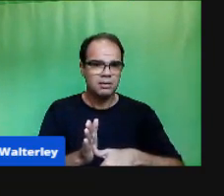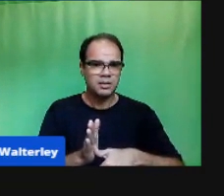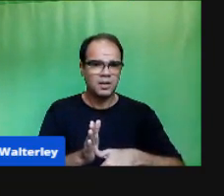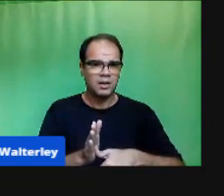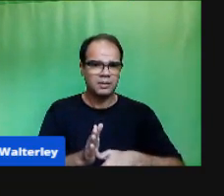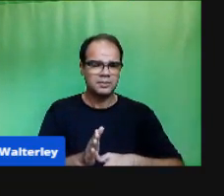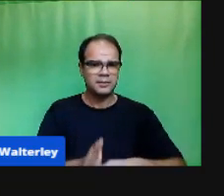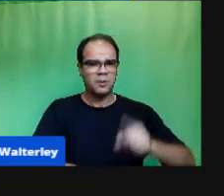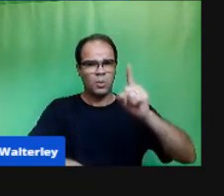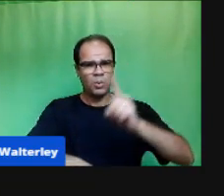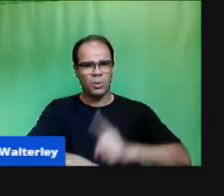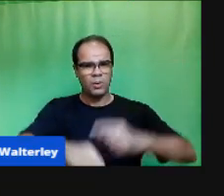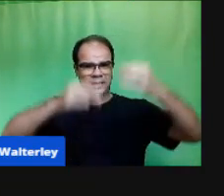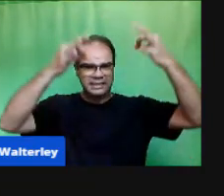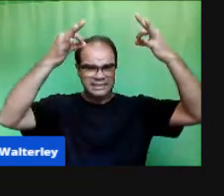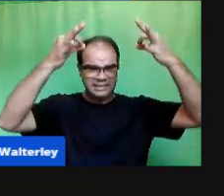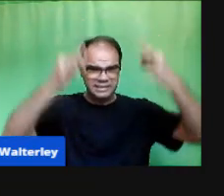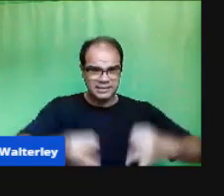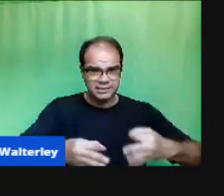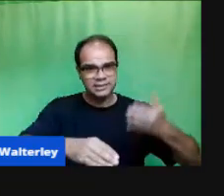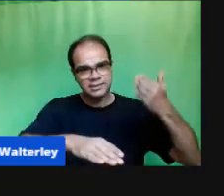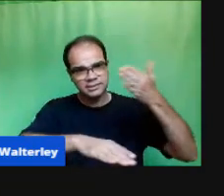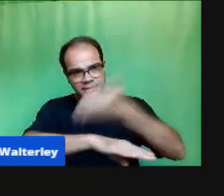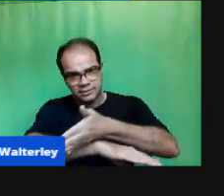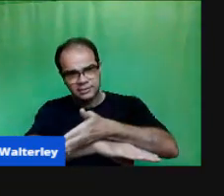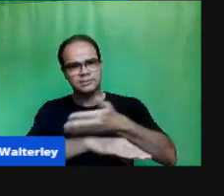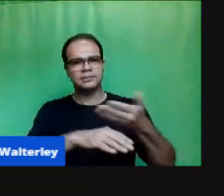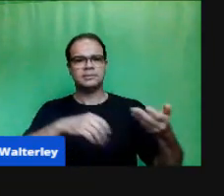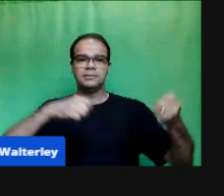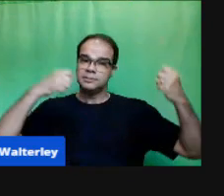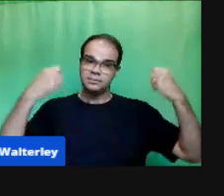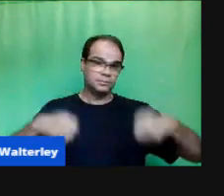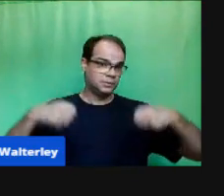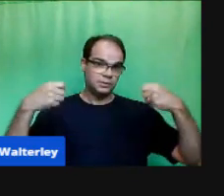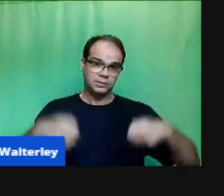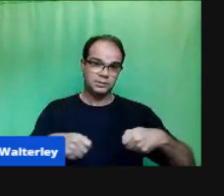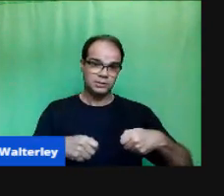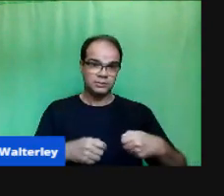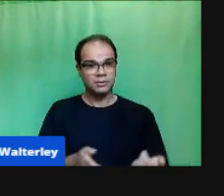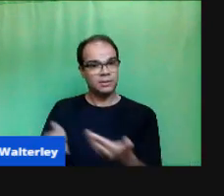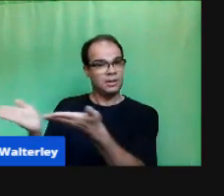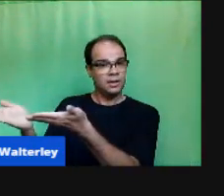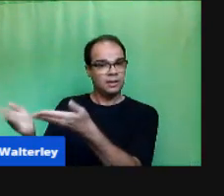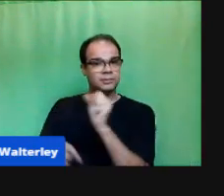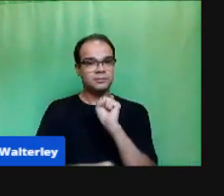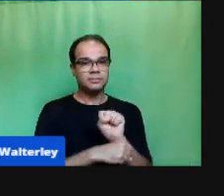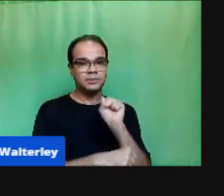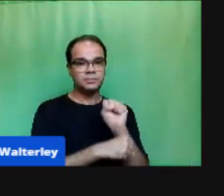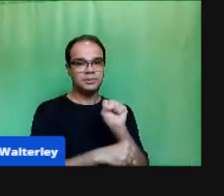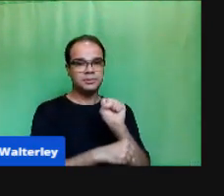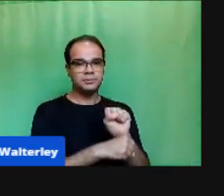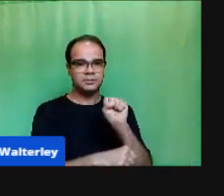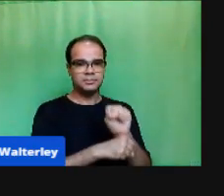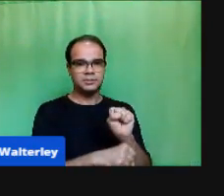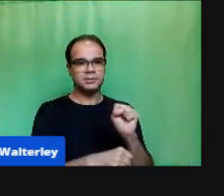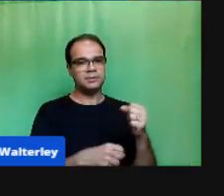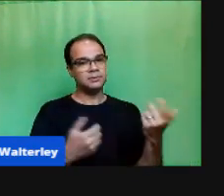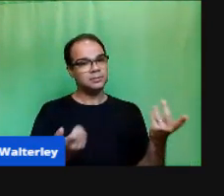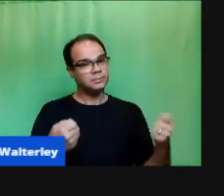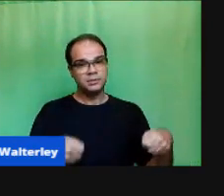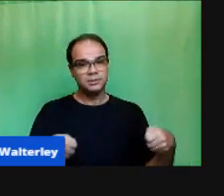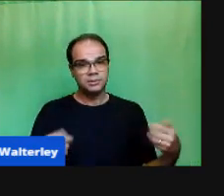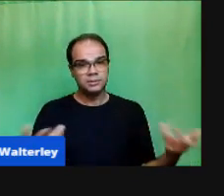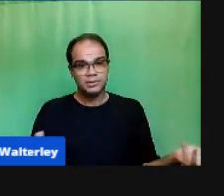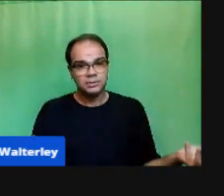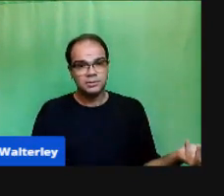Propostas para aula remota. Algumas atividades simples, mas muito significativas para a